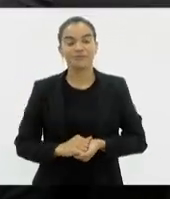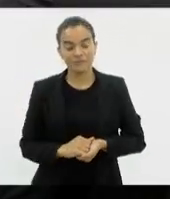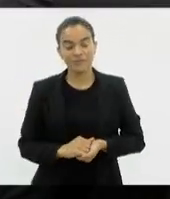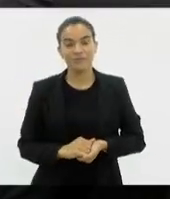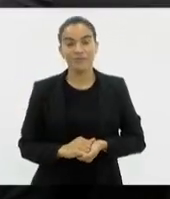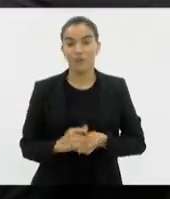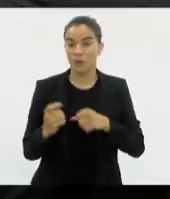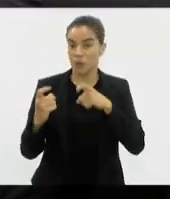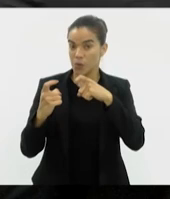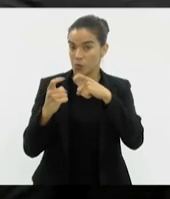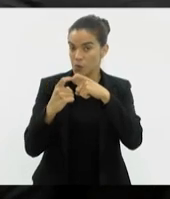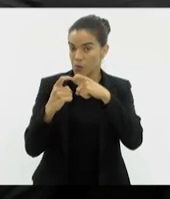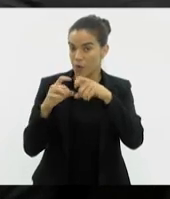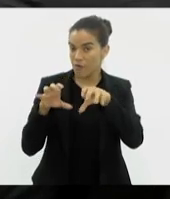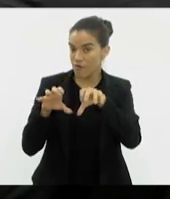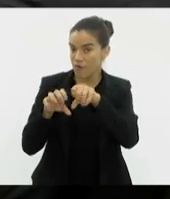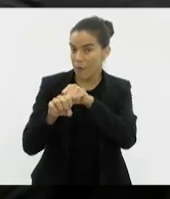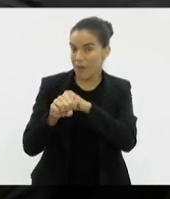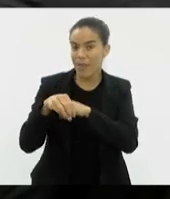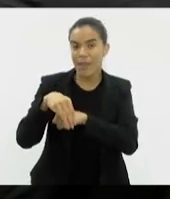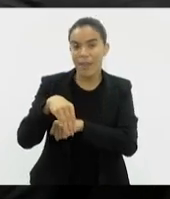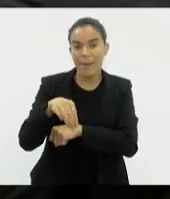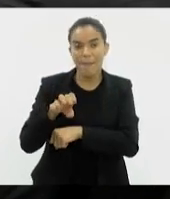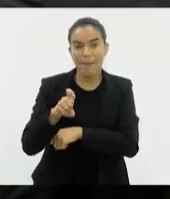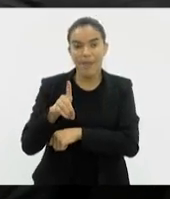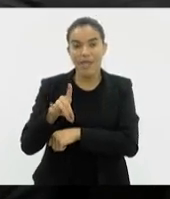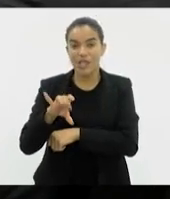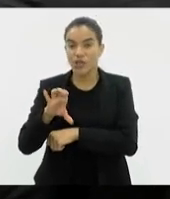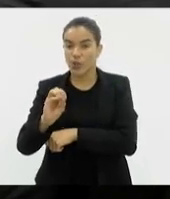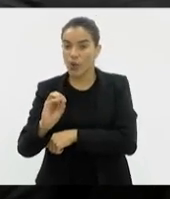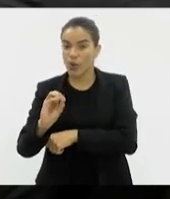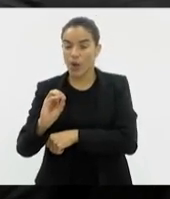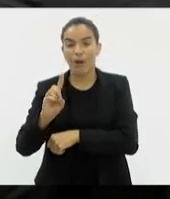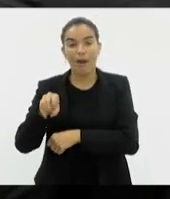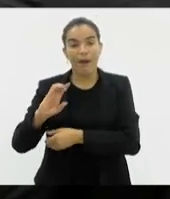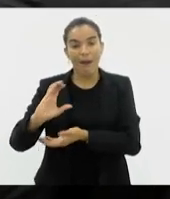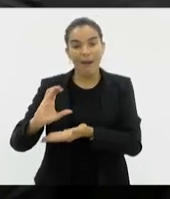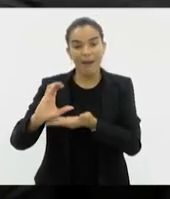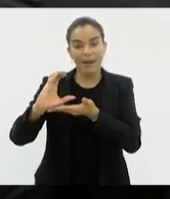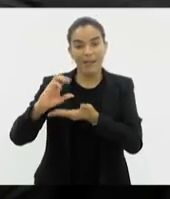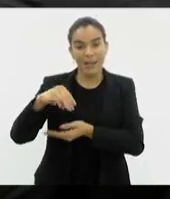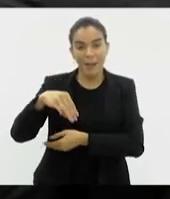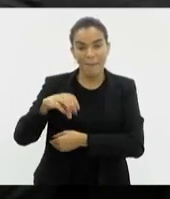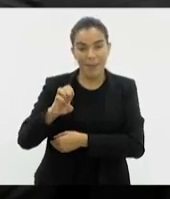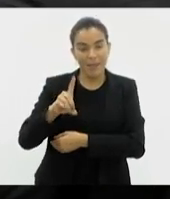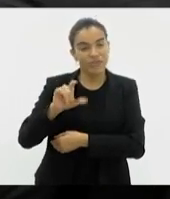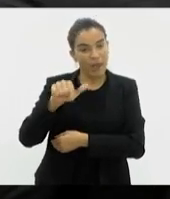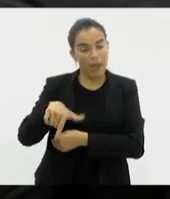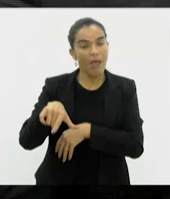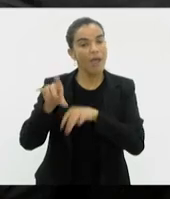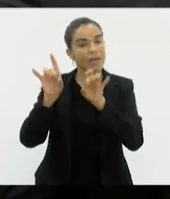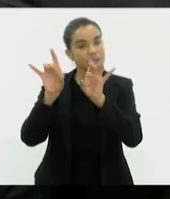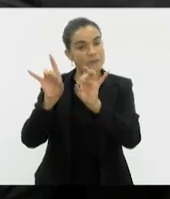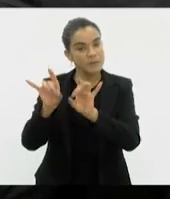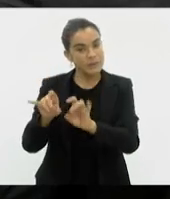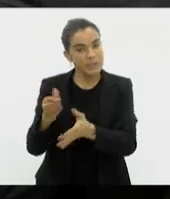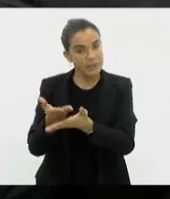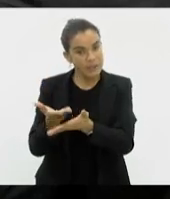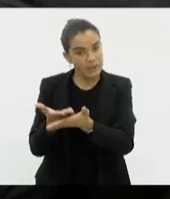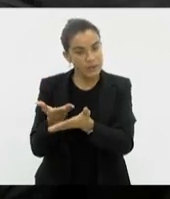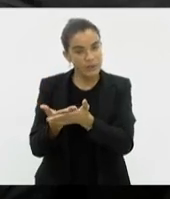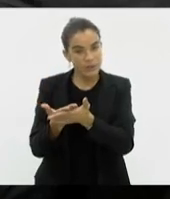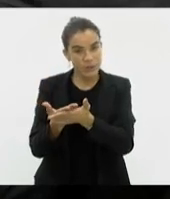o médico, quando se forma, ele é médico. Sim. A clínica médica é uma das especialidades Sim. médicas. Para se